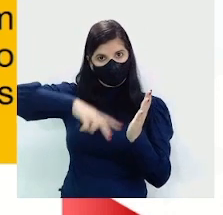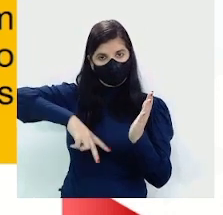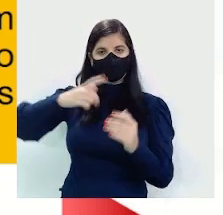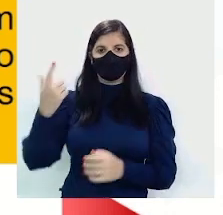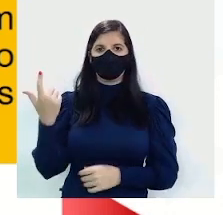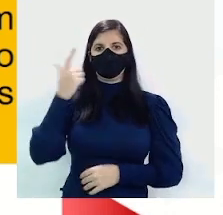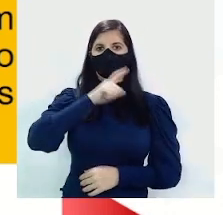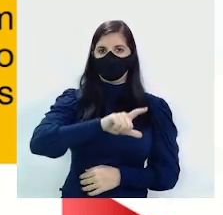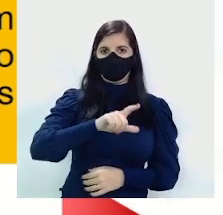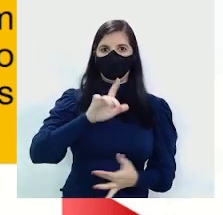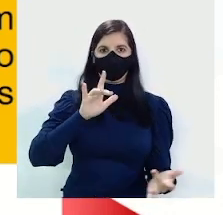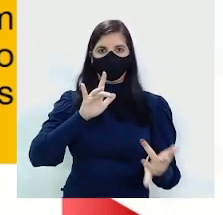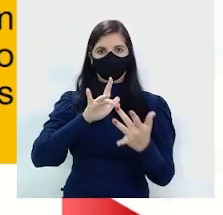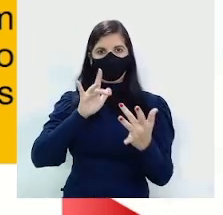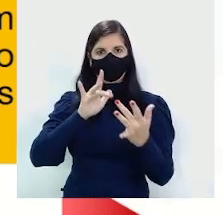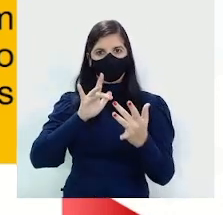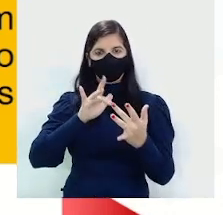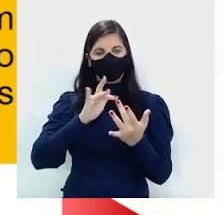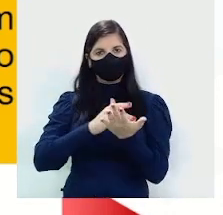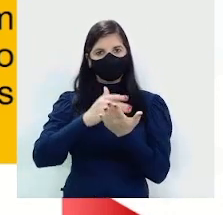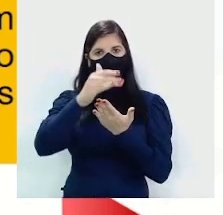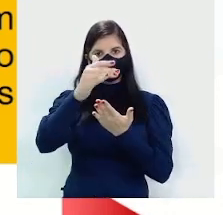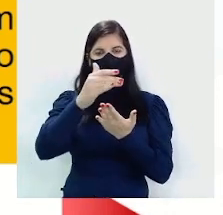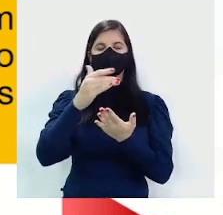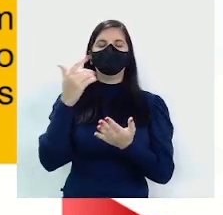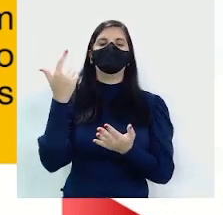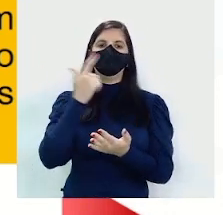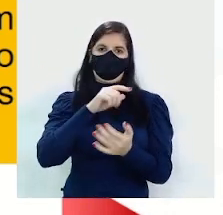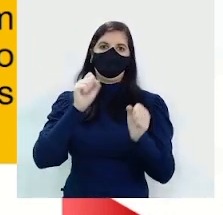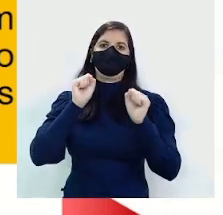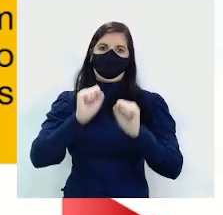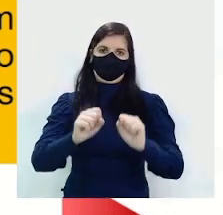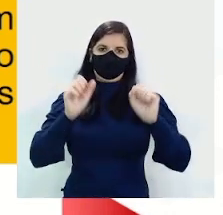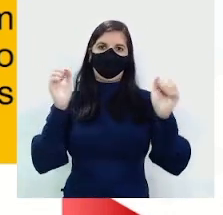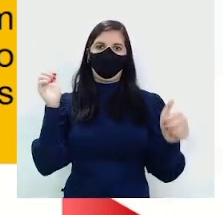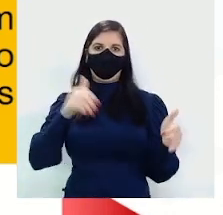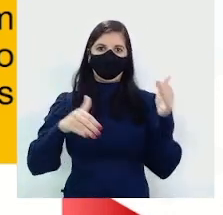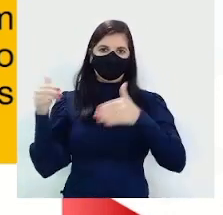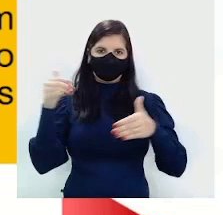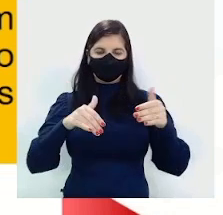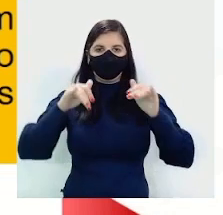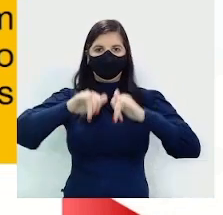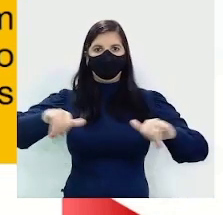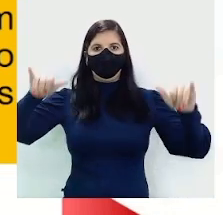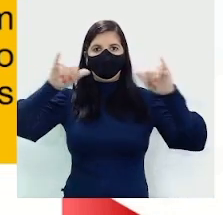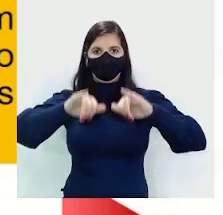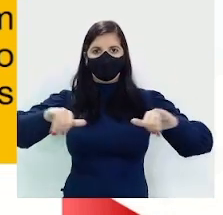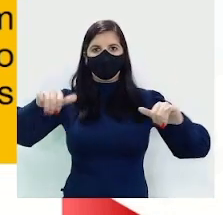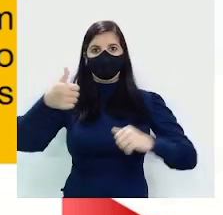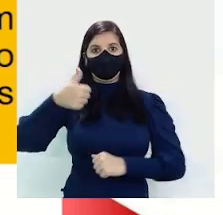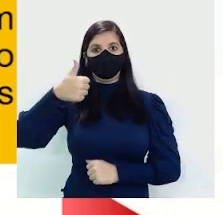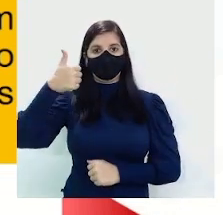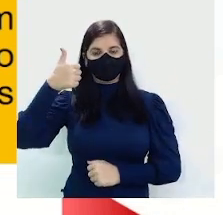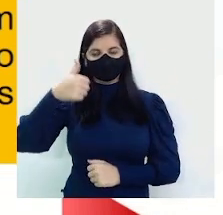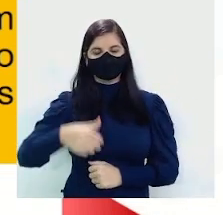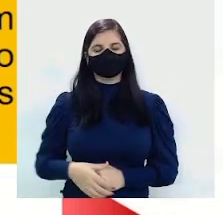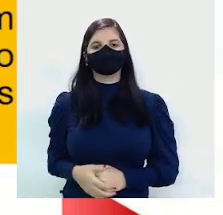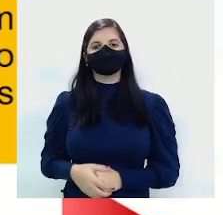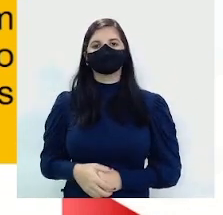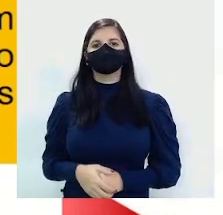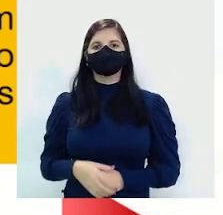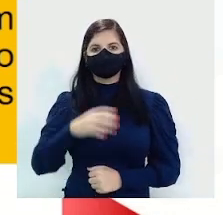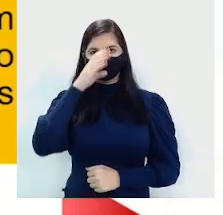nós tenhamos contato com a introdução, a gente já possa ter acesso a essas informações primárias, essas